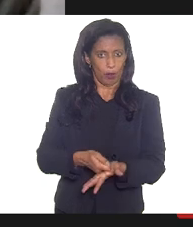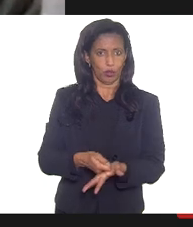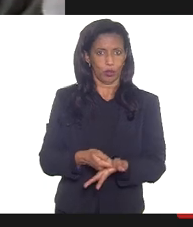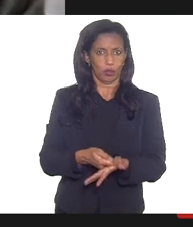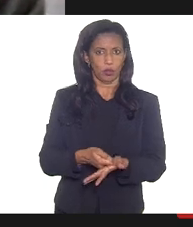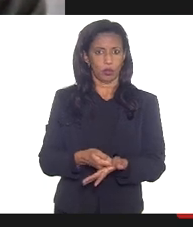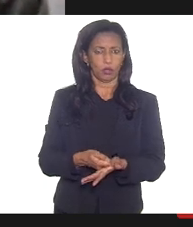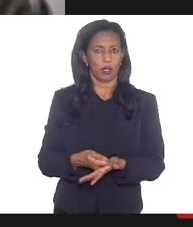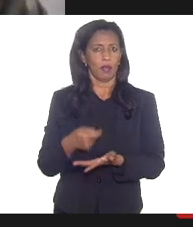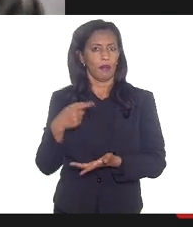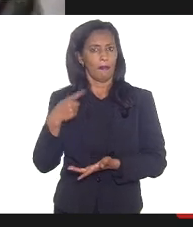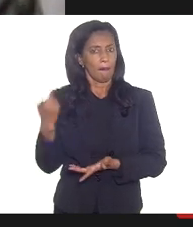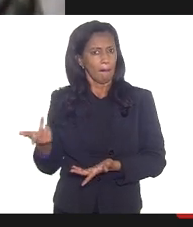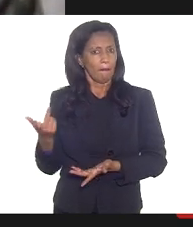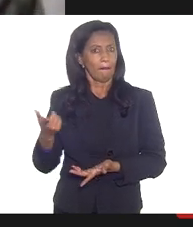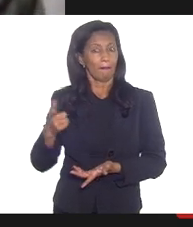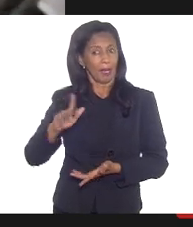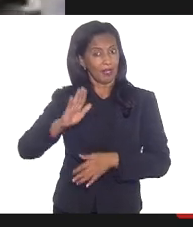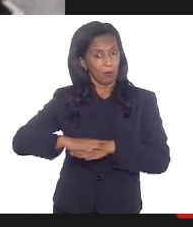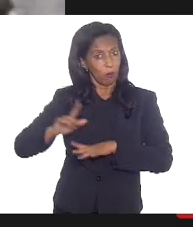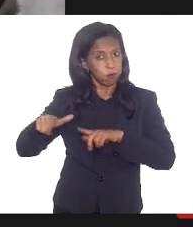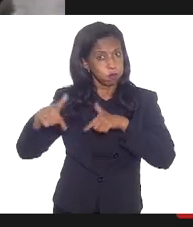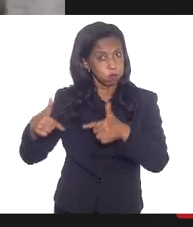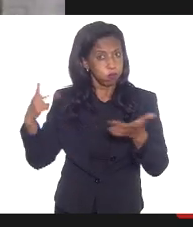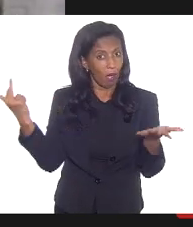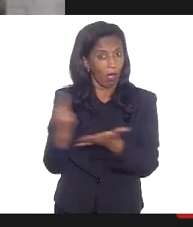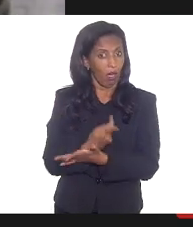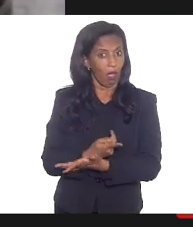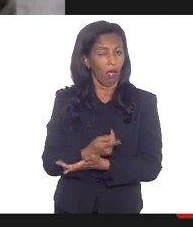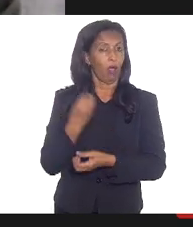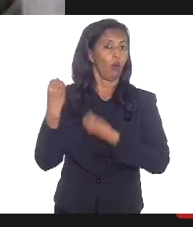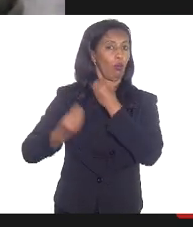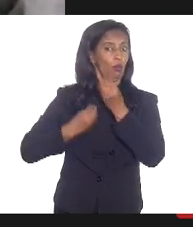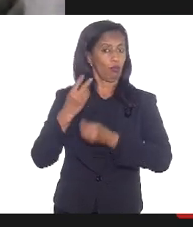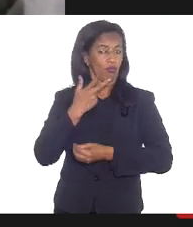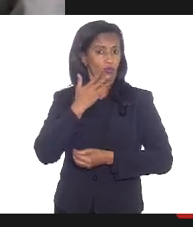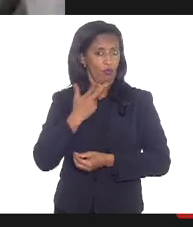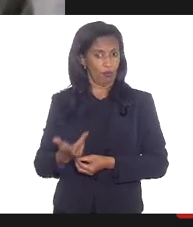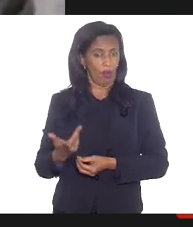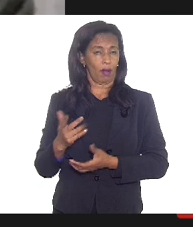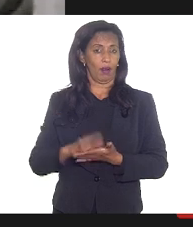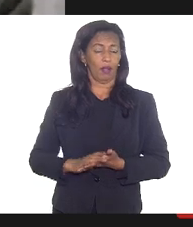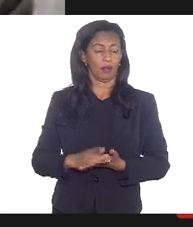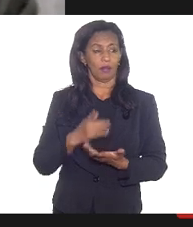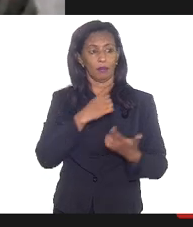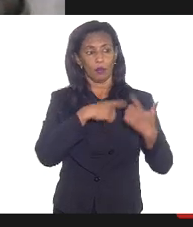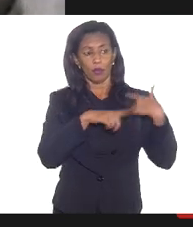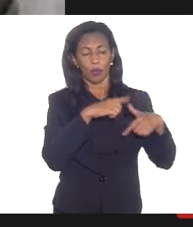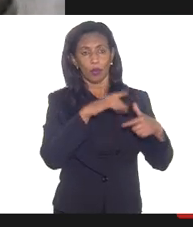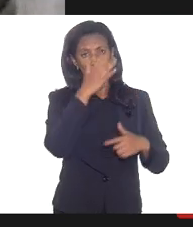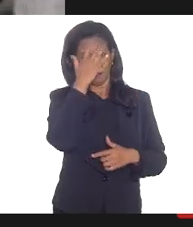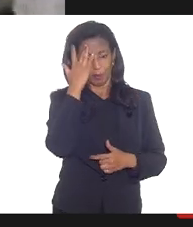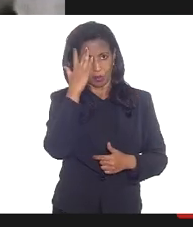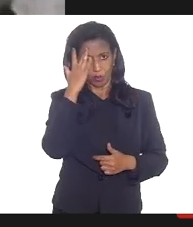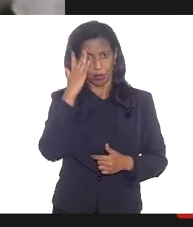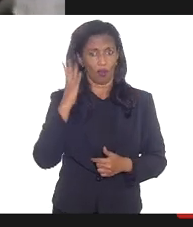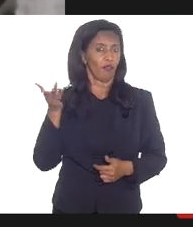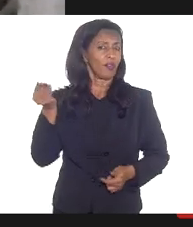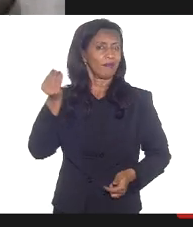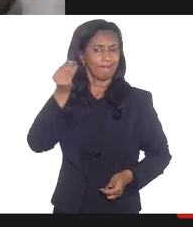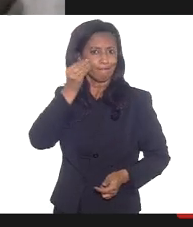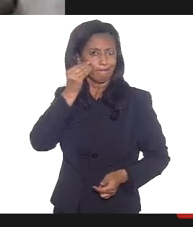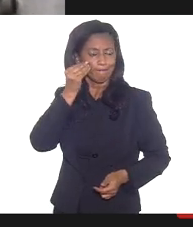imposta para que funcione. Como já foi falado pela Thalita, que foi